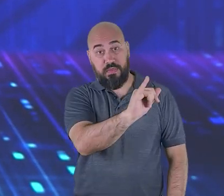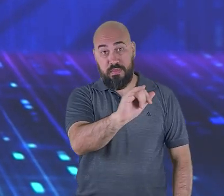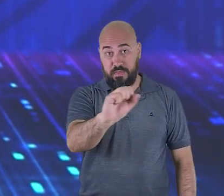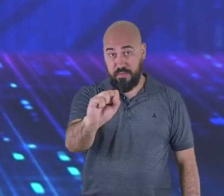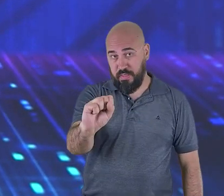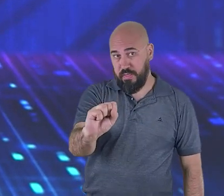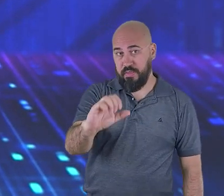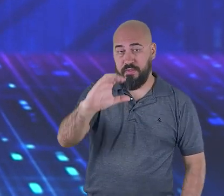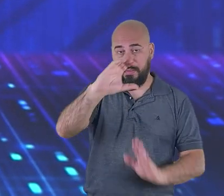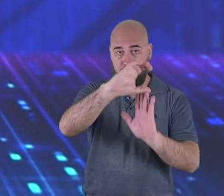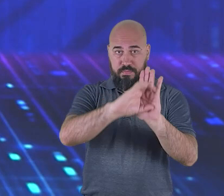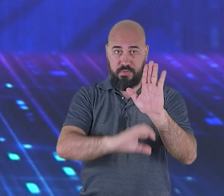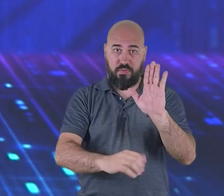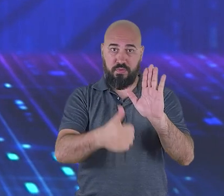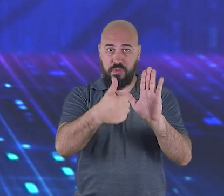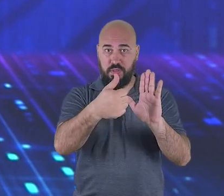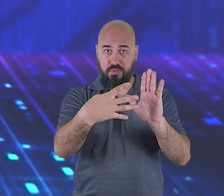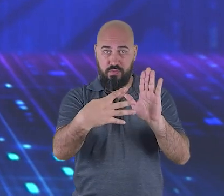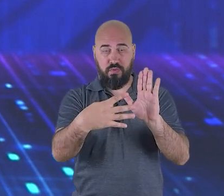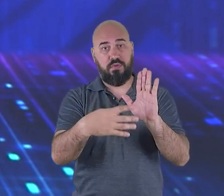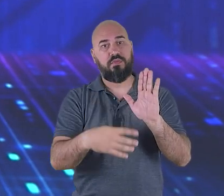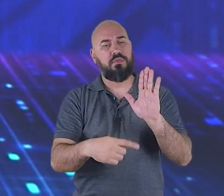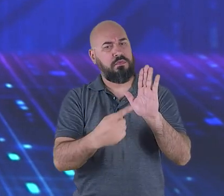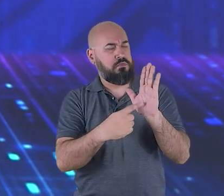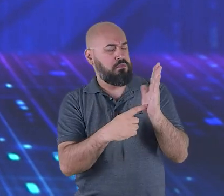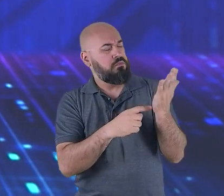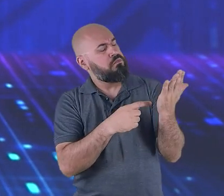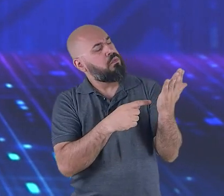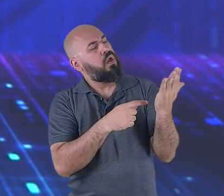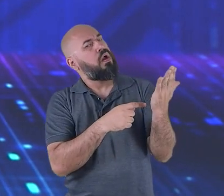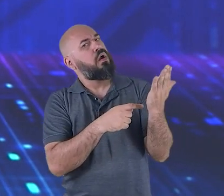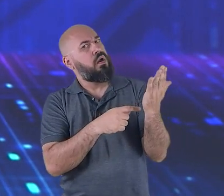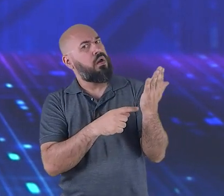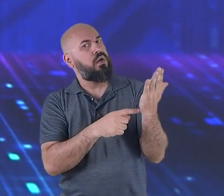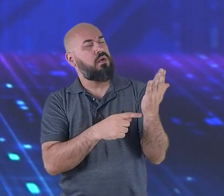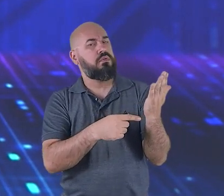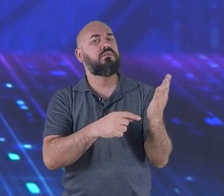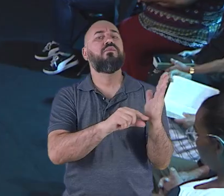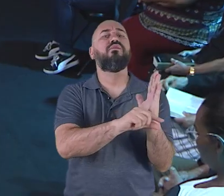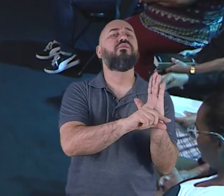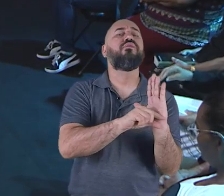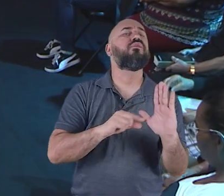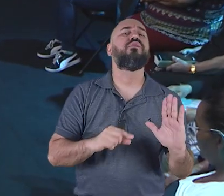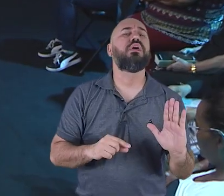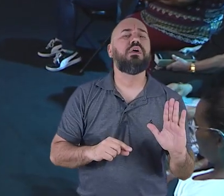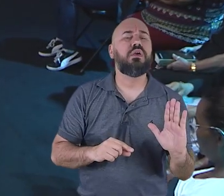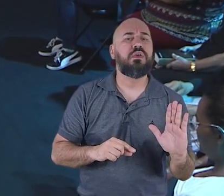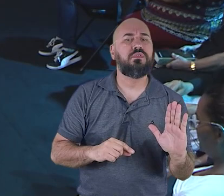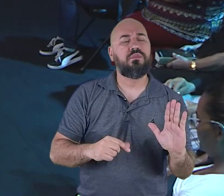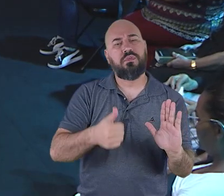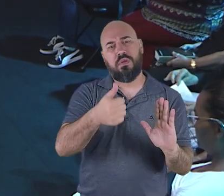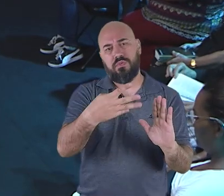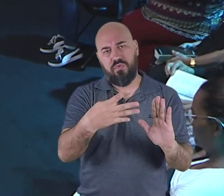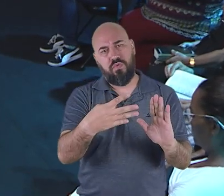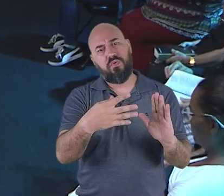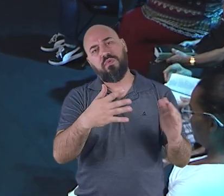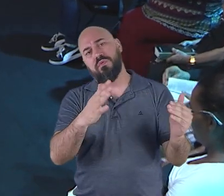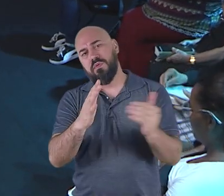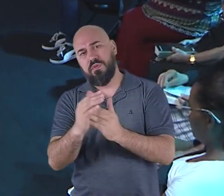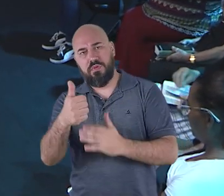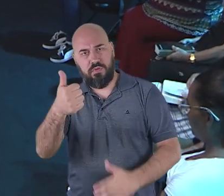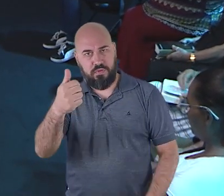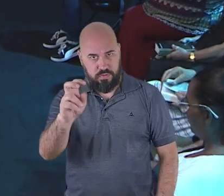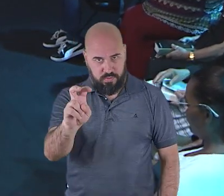no capítulo 14. E vamos considerar os versículos 14